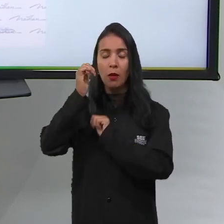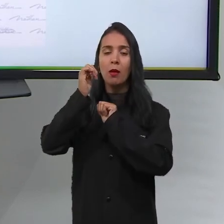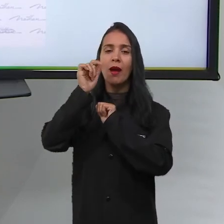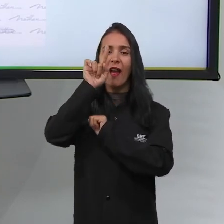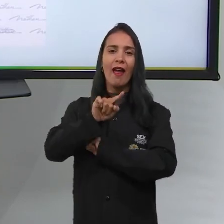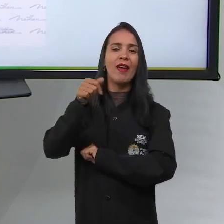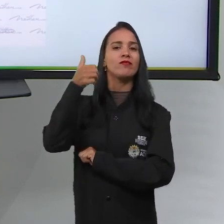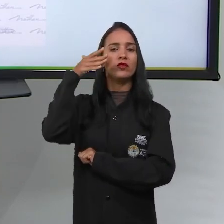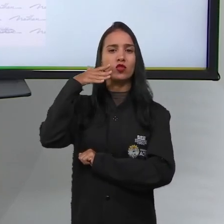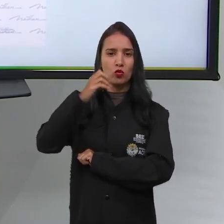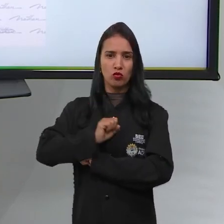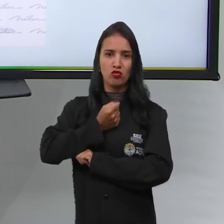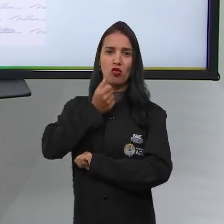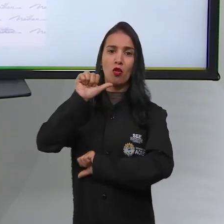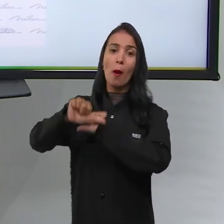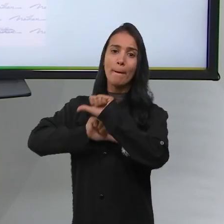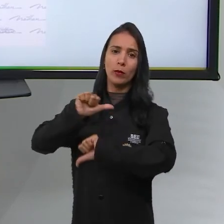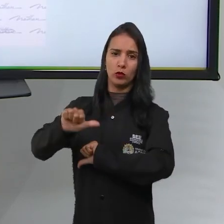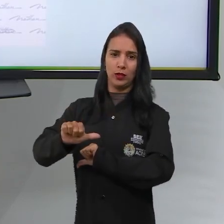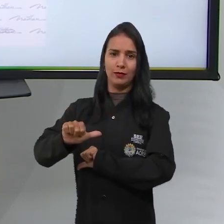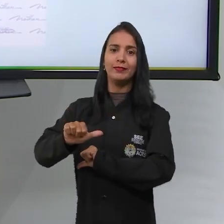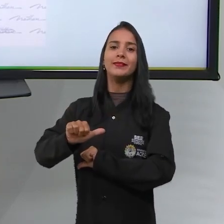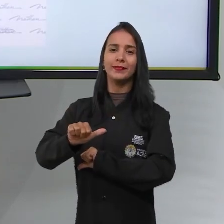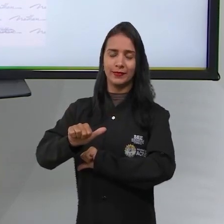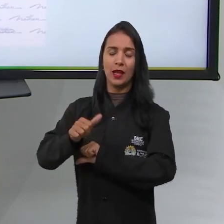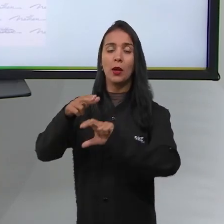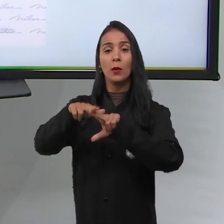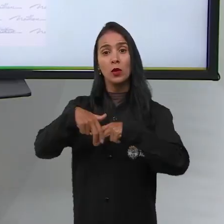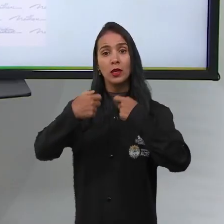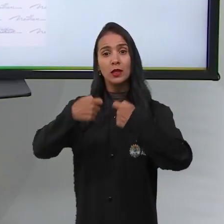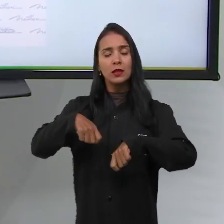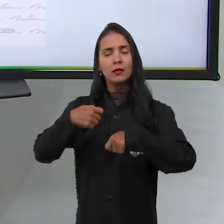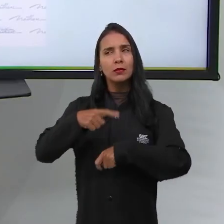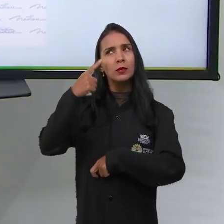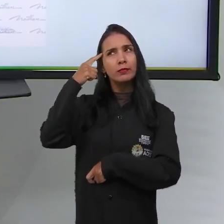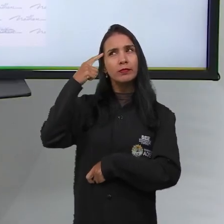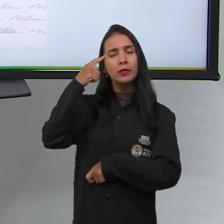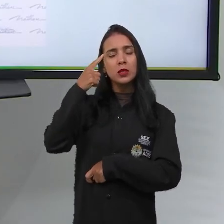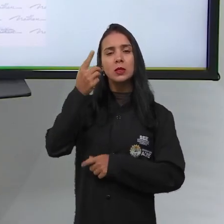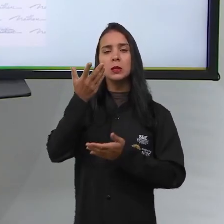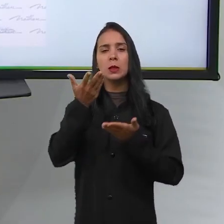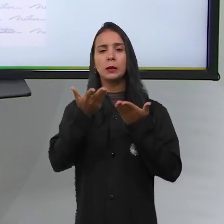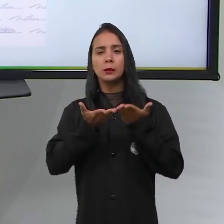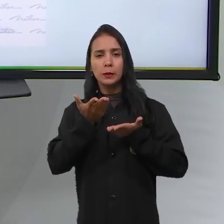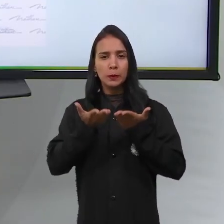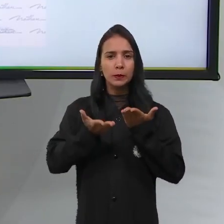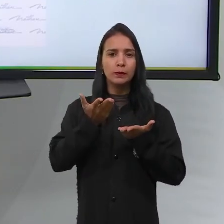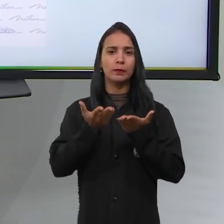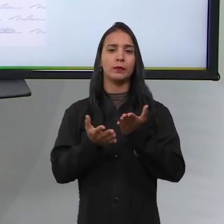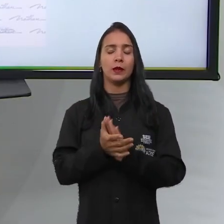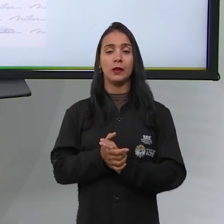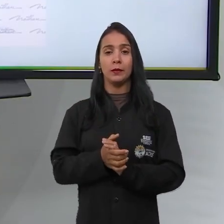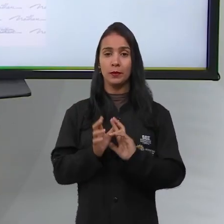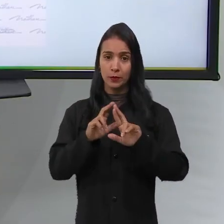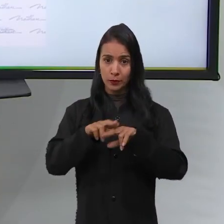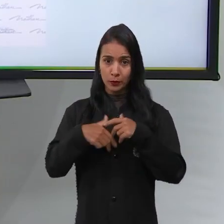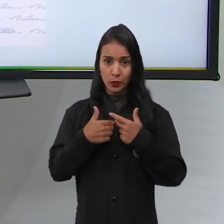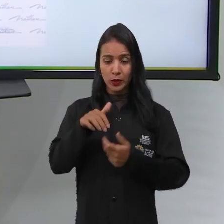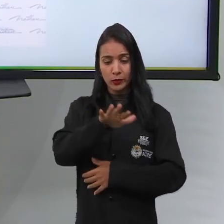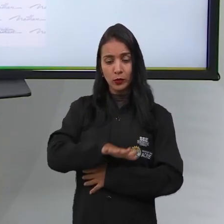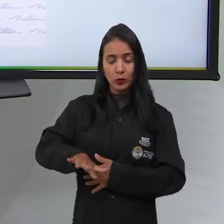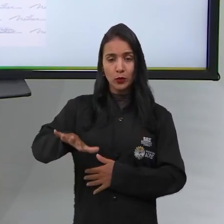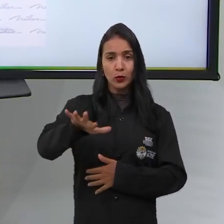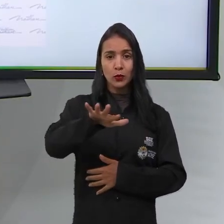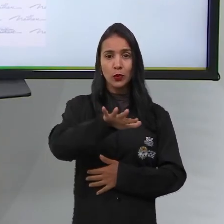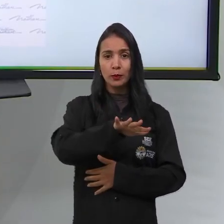um discurso de ódio. Então, é importante que você faça essa ponderação, tá certo? E é justamente em meio a esse